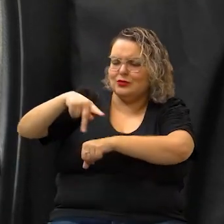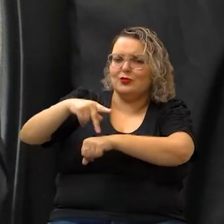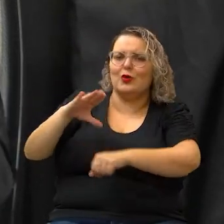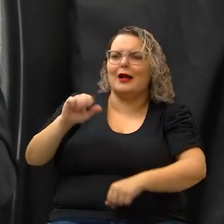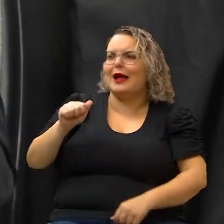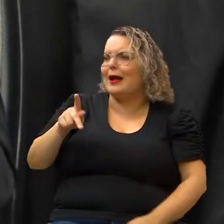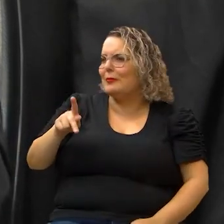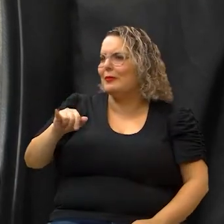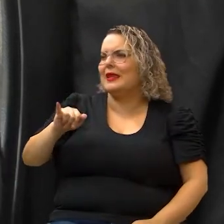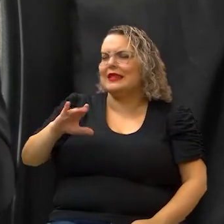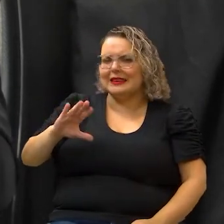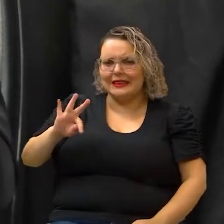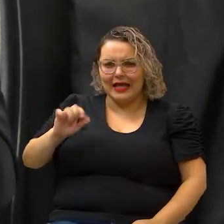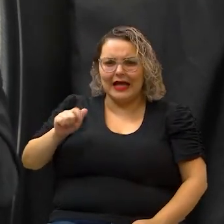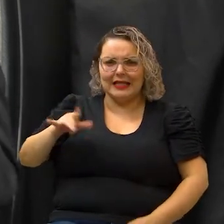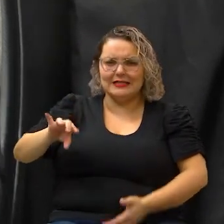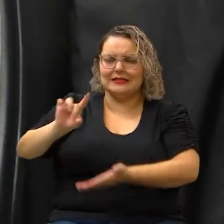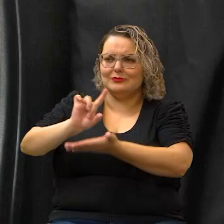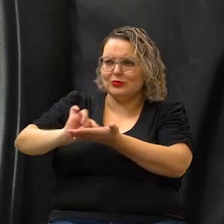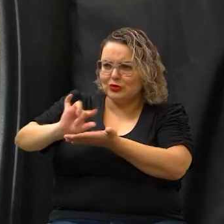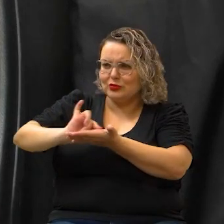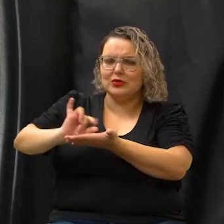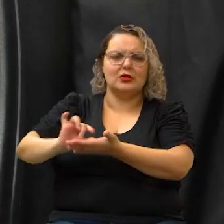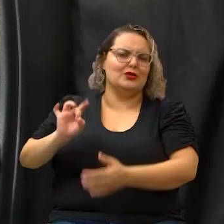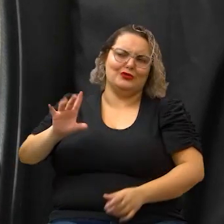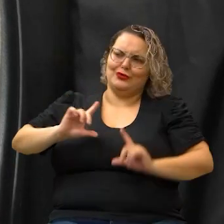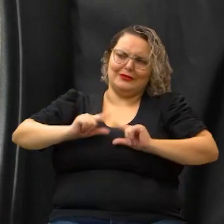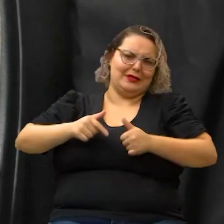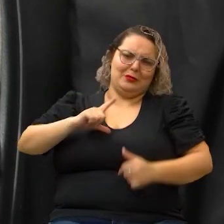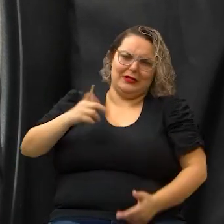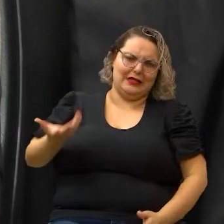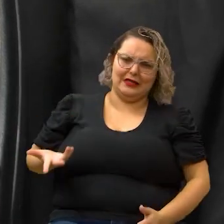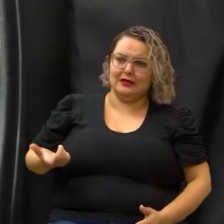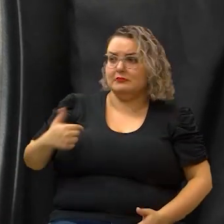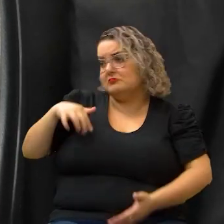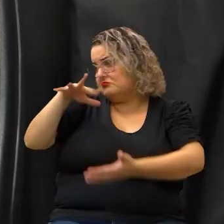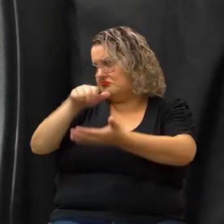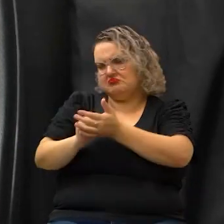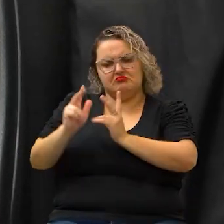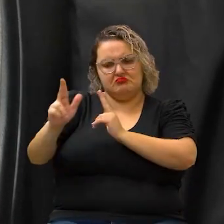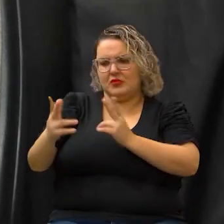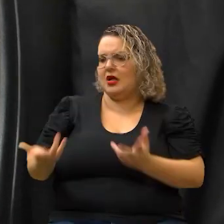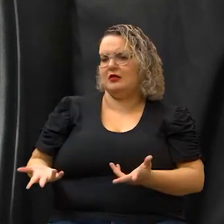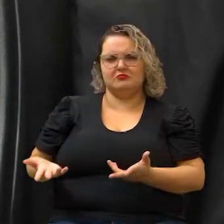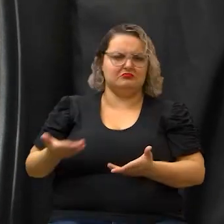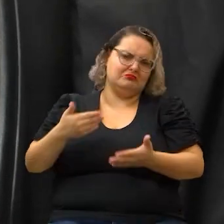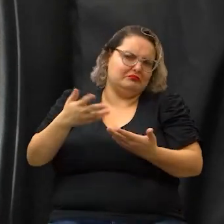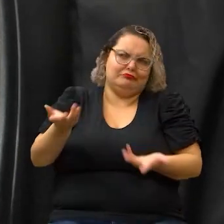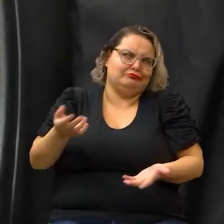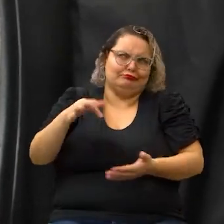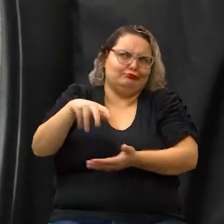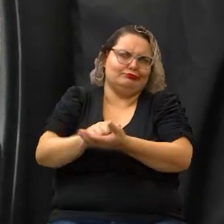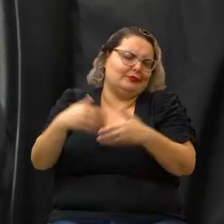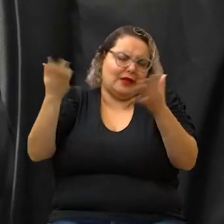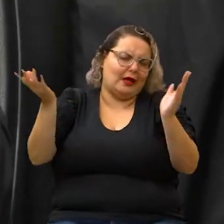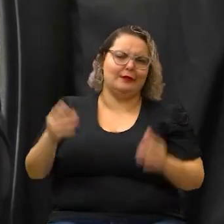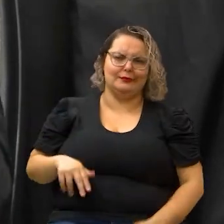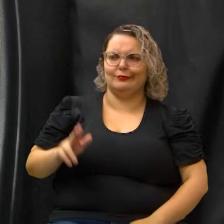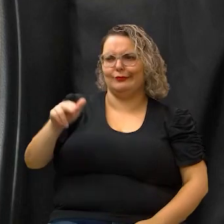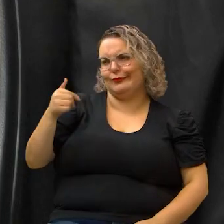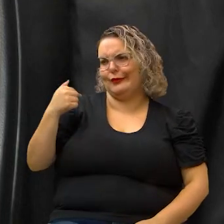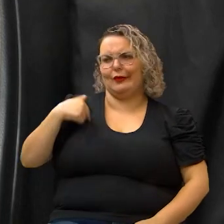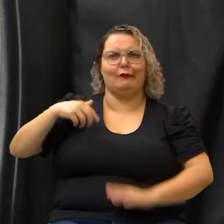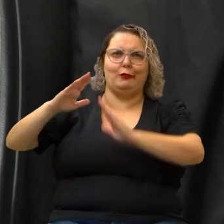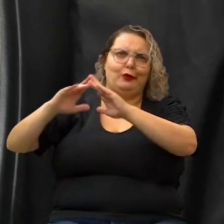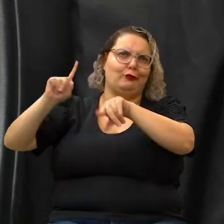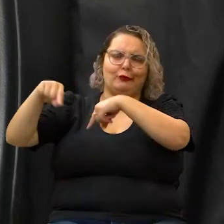coisa extraordinária. Só em Israel mesmo para ter isso, né? E eu me inscrevi. Também, mesma coisa, escrevi para inglês ver, né? Imagina que eu vou morar fora